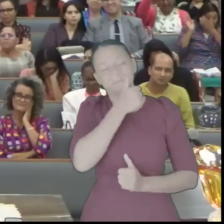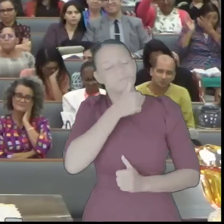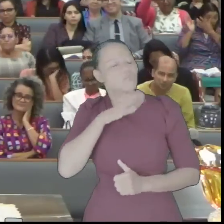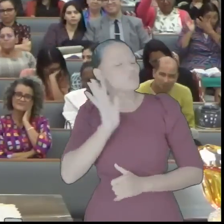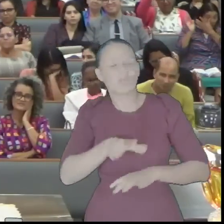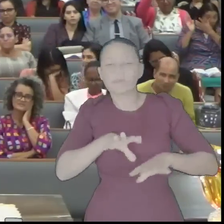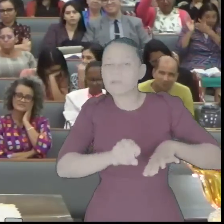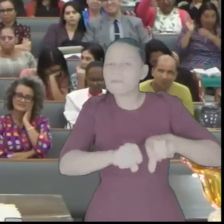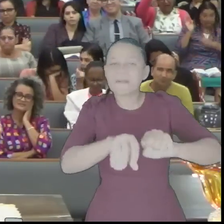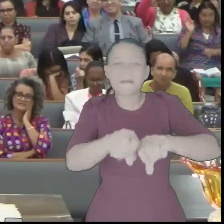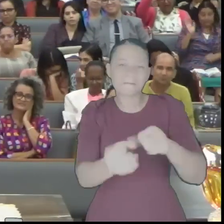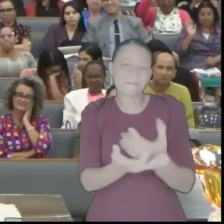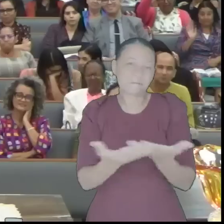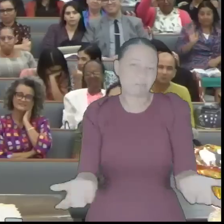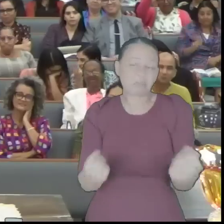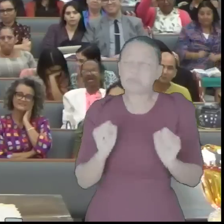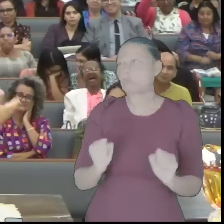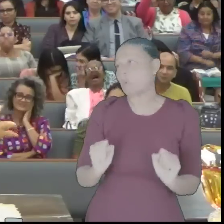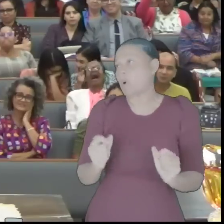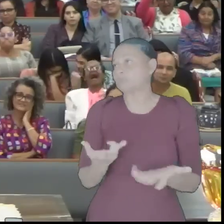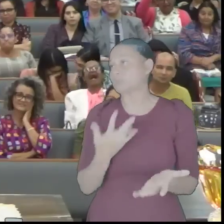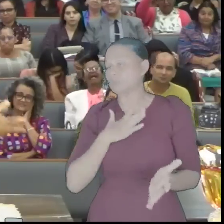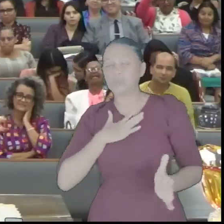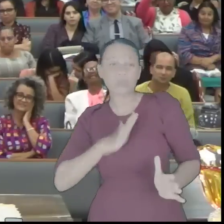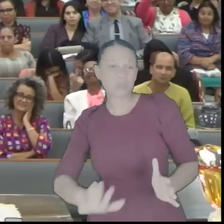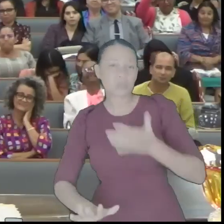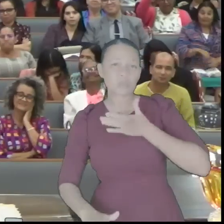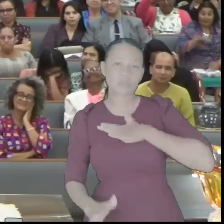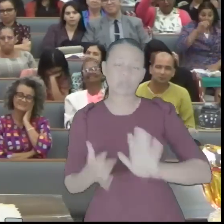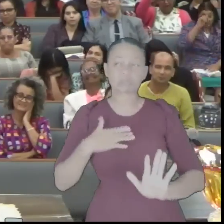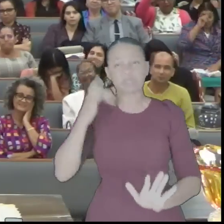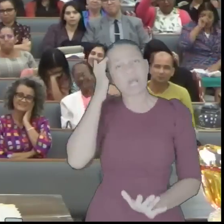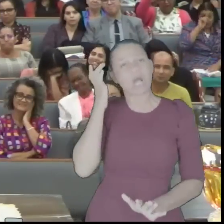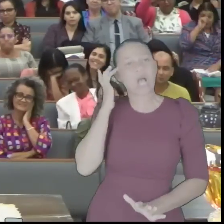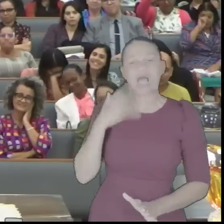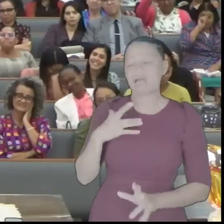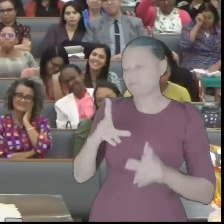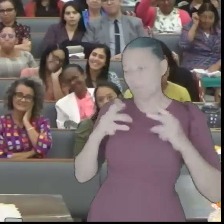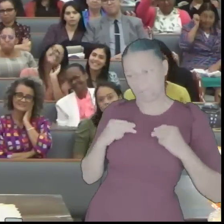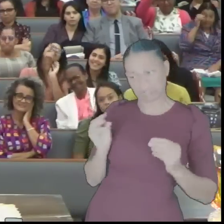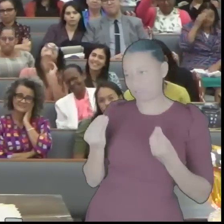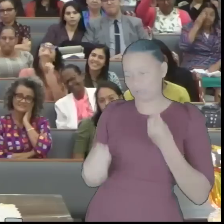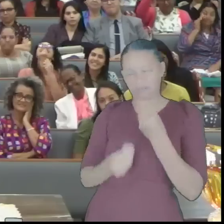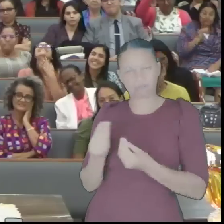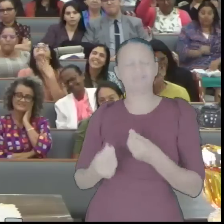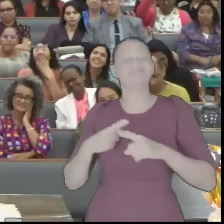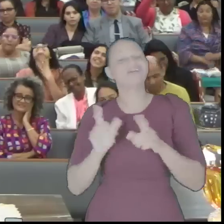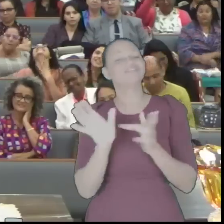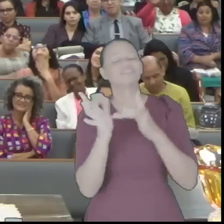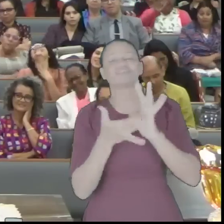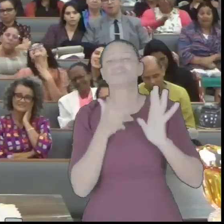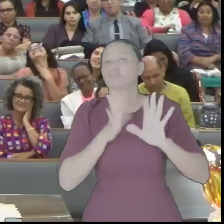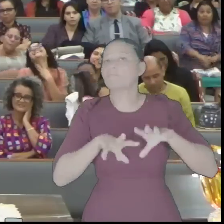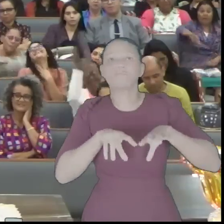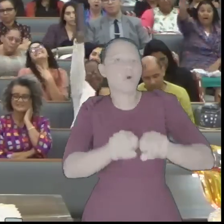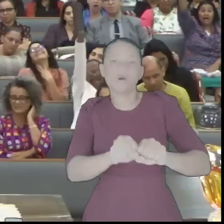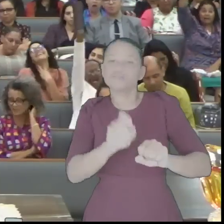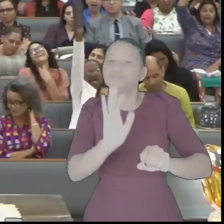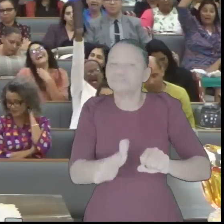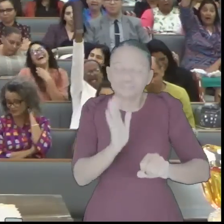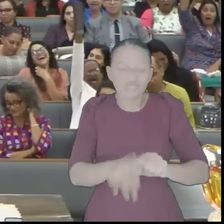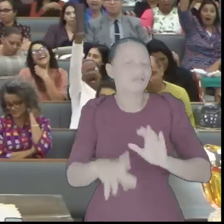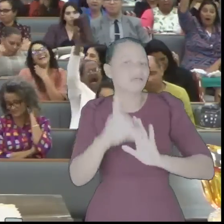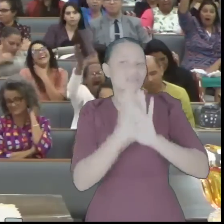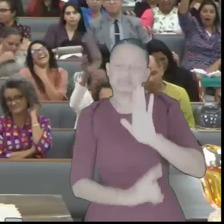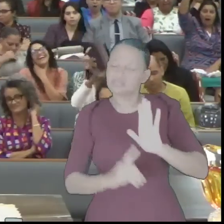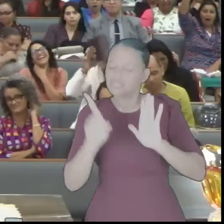conquistado. Pode até não gostar, pode ser até que alguém ache que a gente não mereça, mas Ele conquistou, está conquistado. É direito